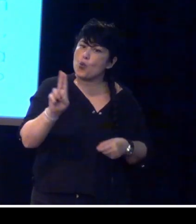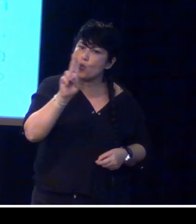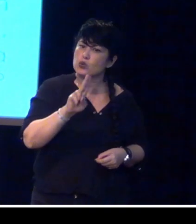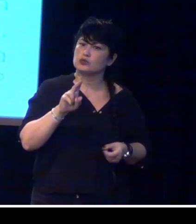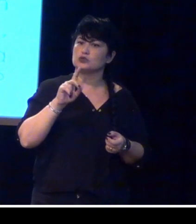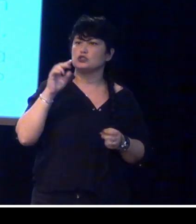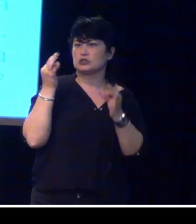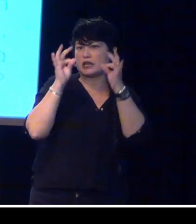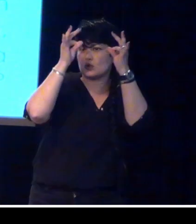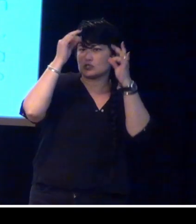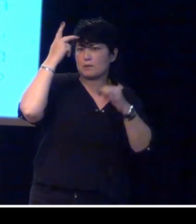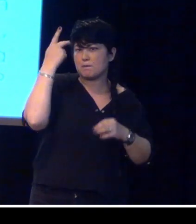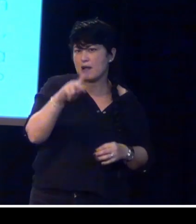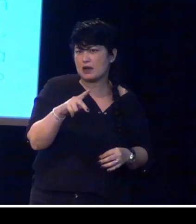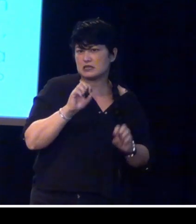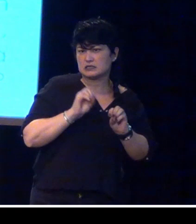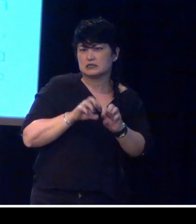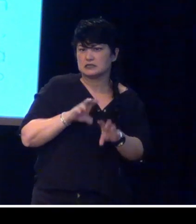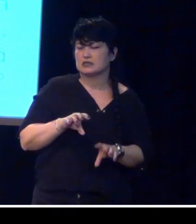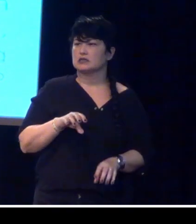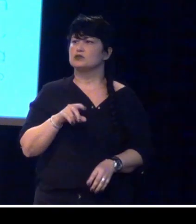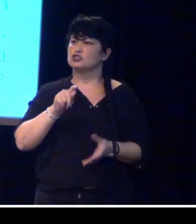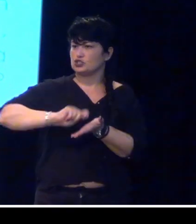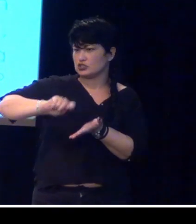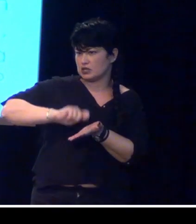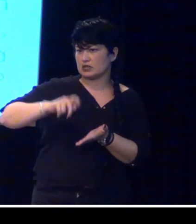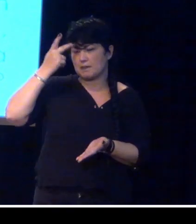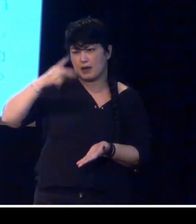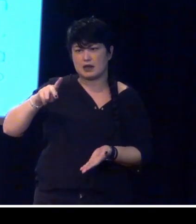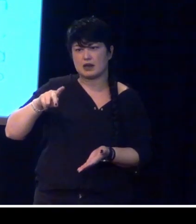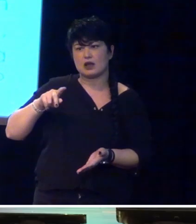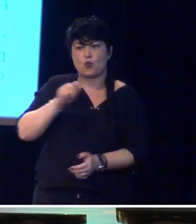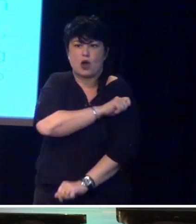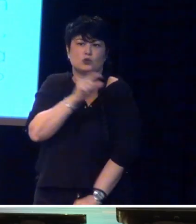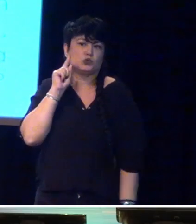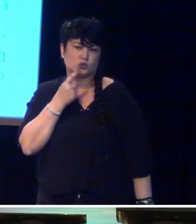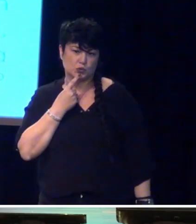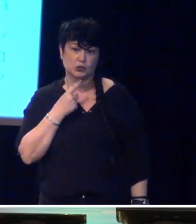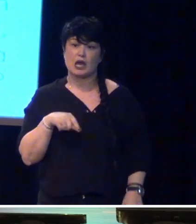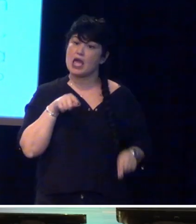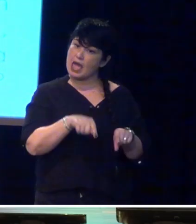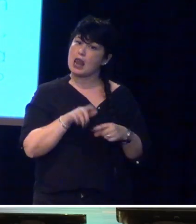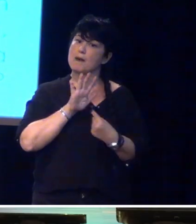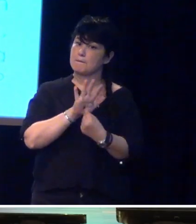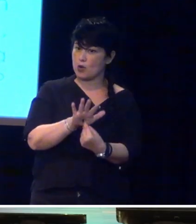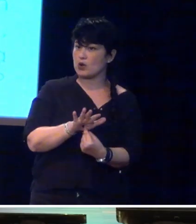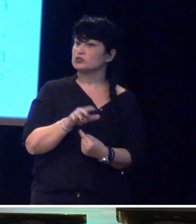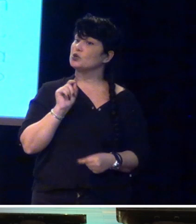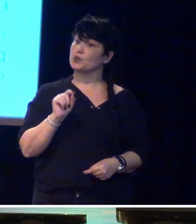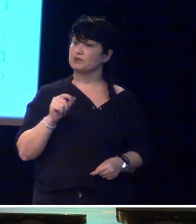tecnologia para o ensino de escrita para o aluno surdo. Ela mostra como